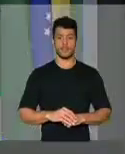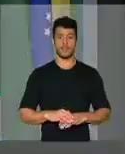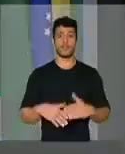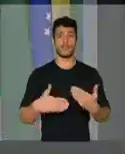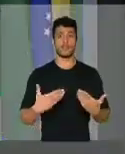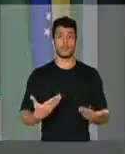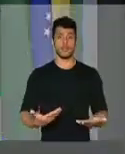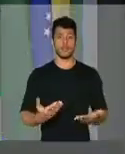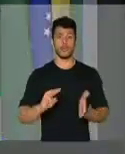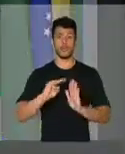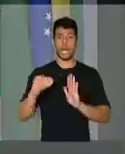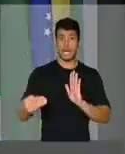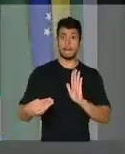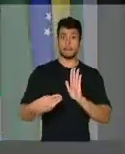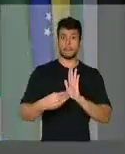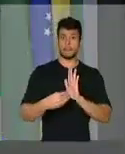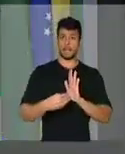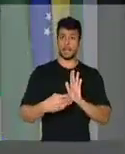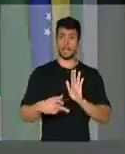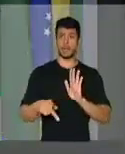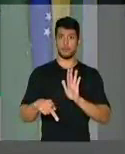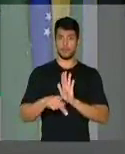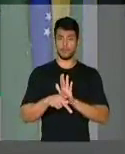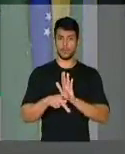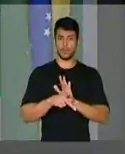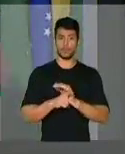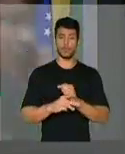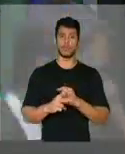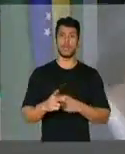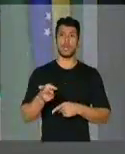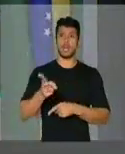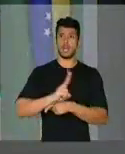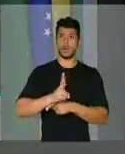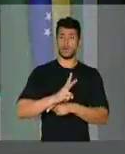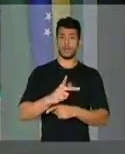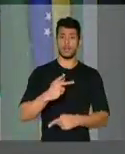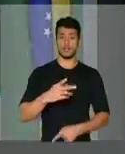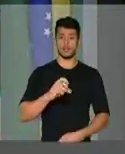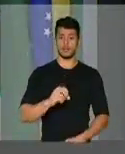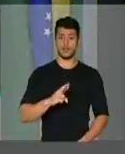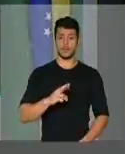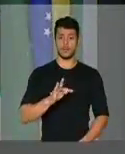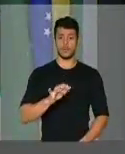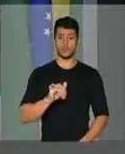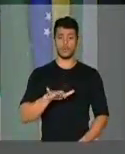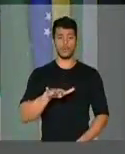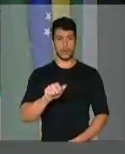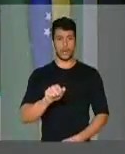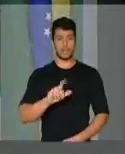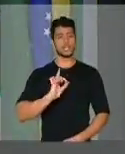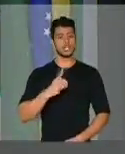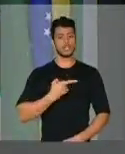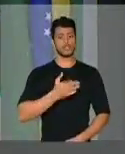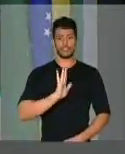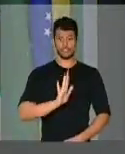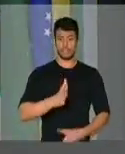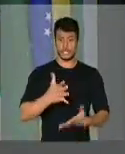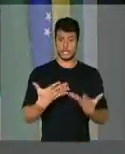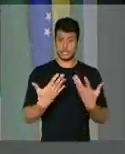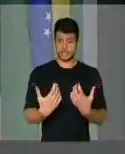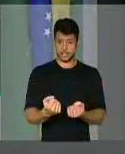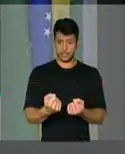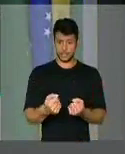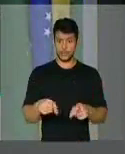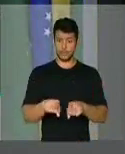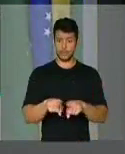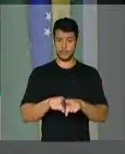emenda de Vossa Excelência e da deputada Laura Carneiro foram acatadas, bem como a emenda